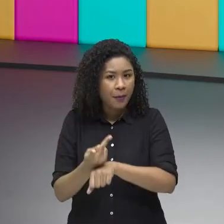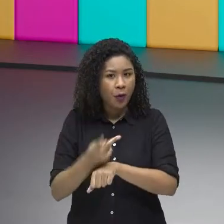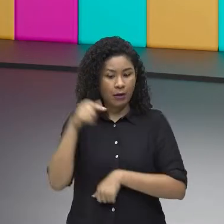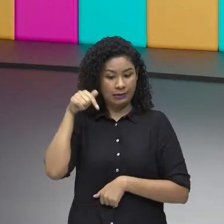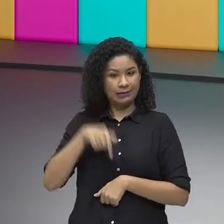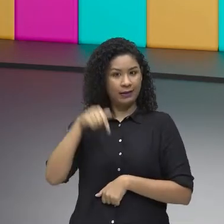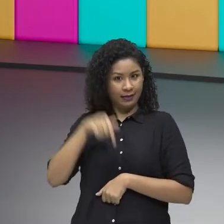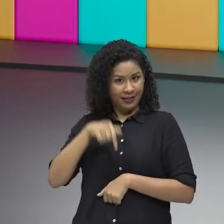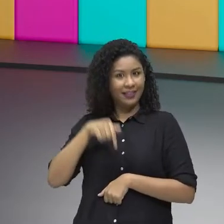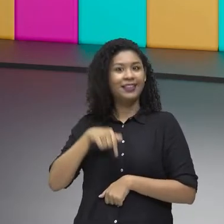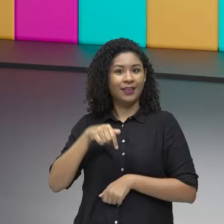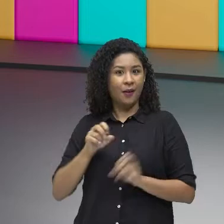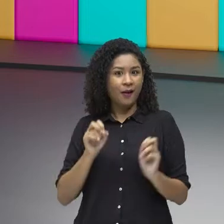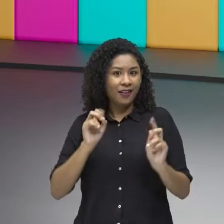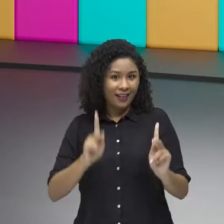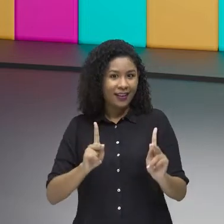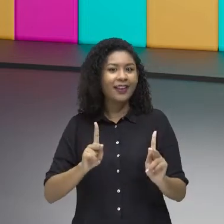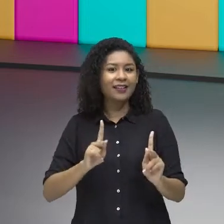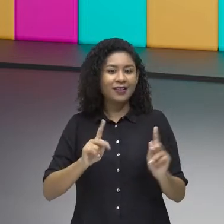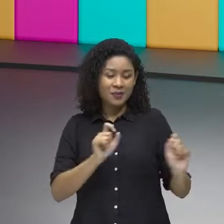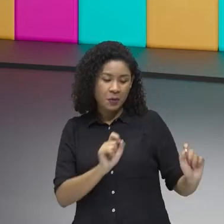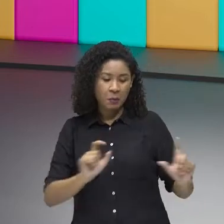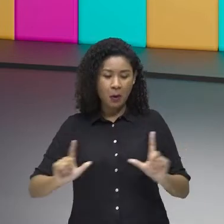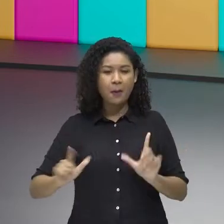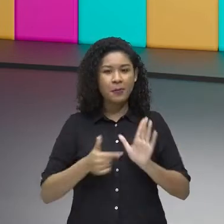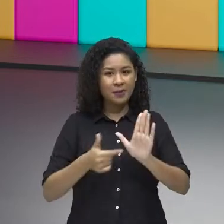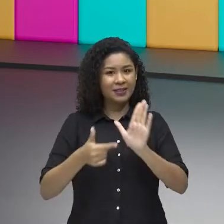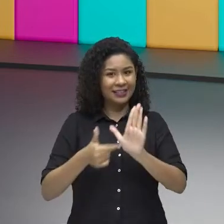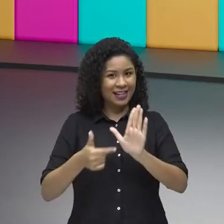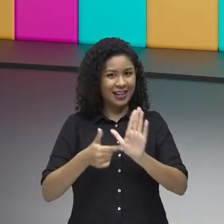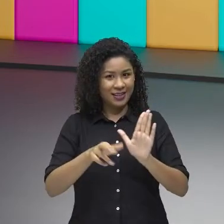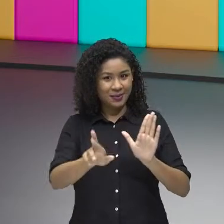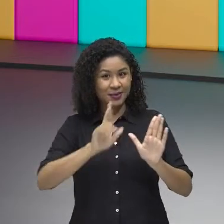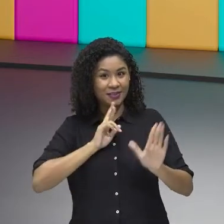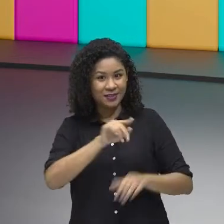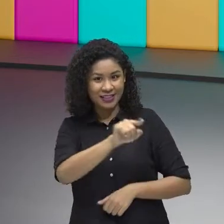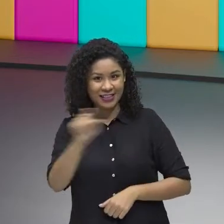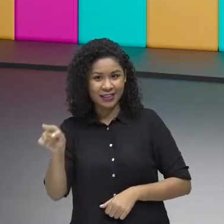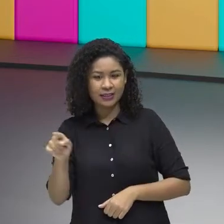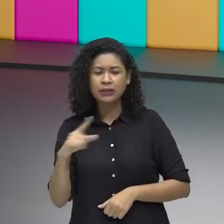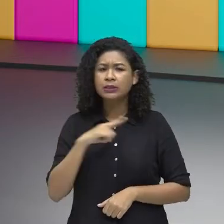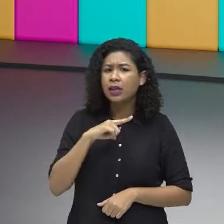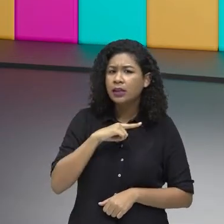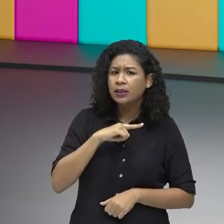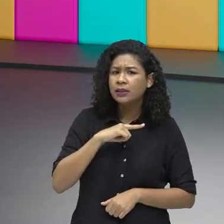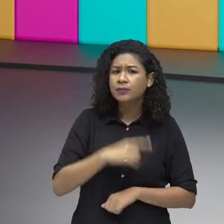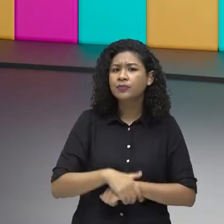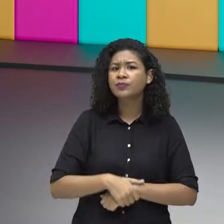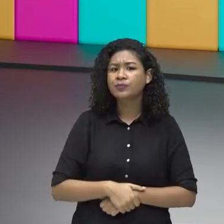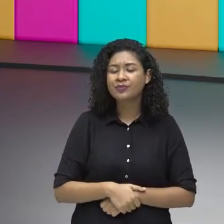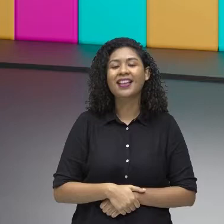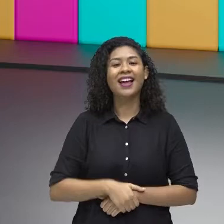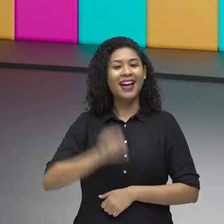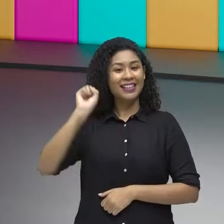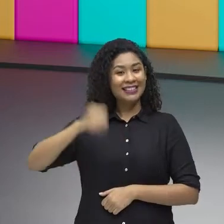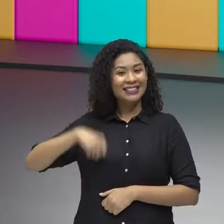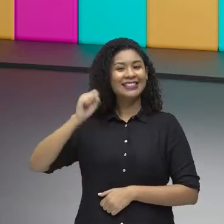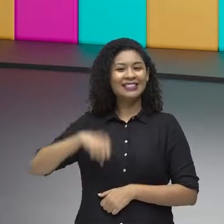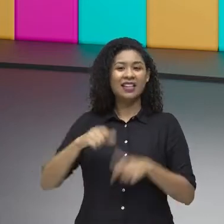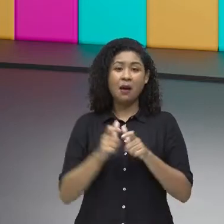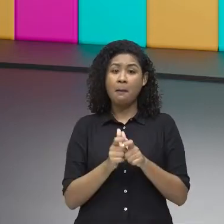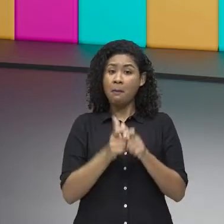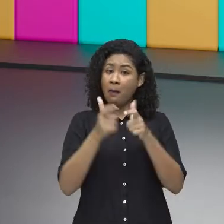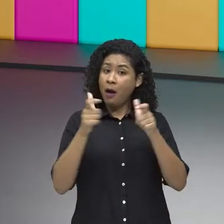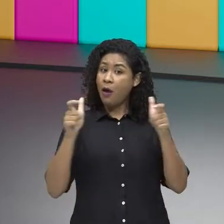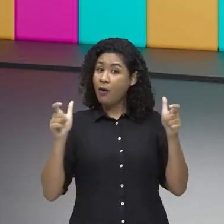nossa enquete, tá? E nós vamos já colocar o resultado no ar. Já temos a resposta? Temos a resposta, muito bem. Então, a maioria que